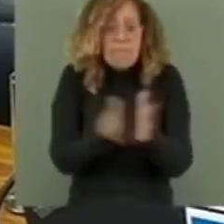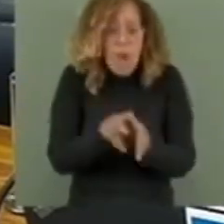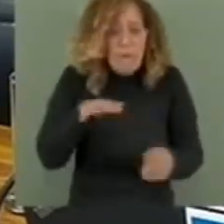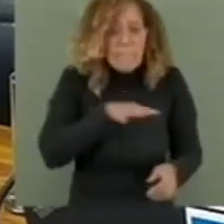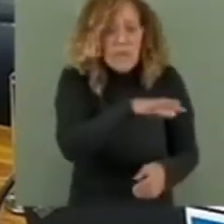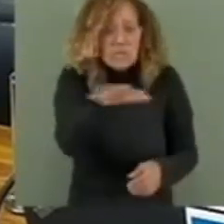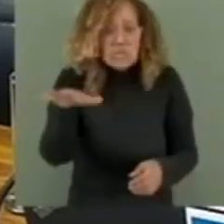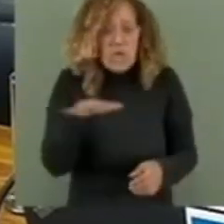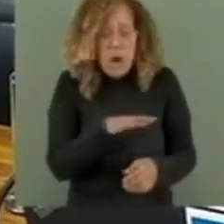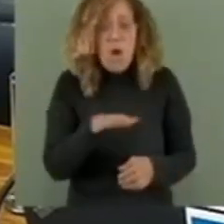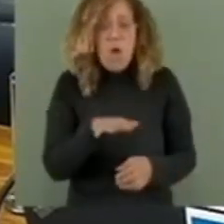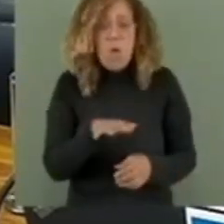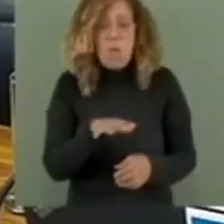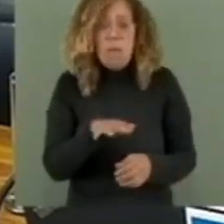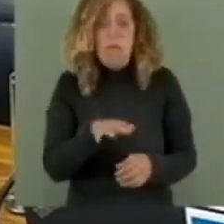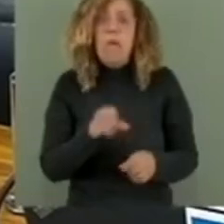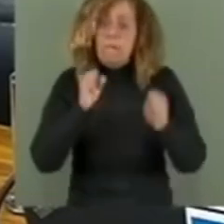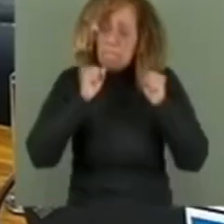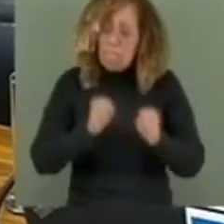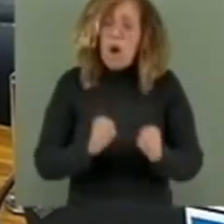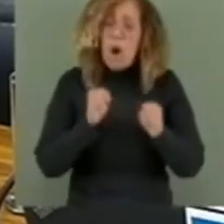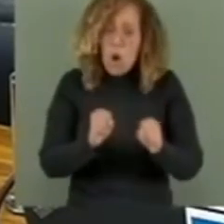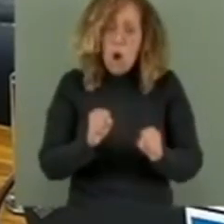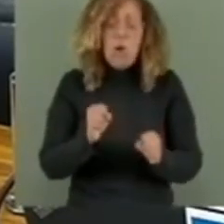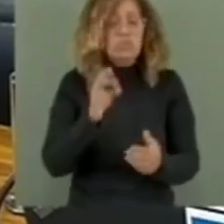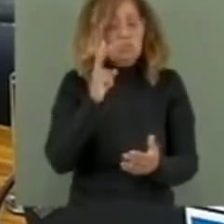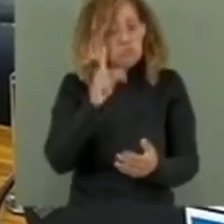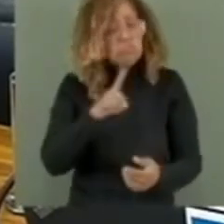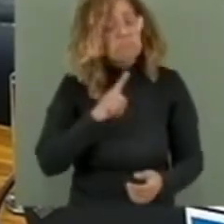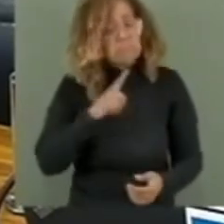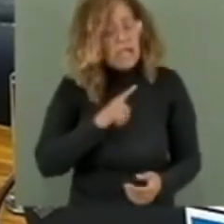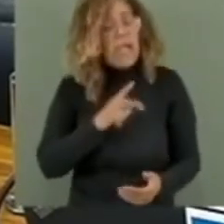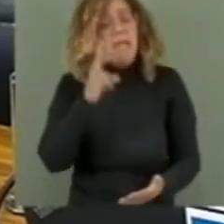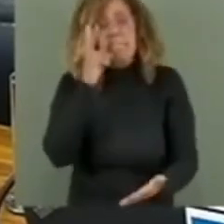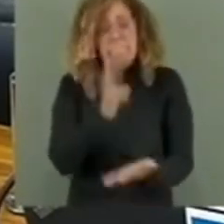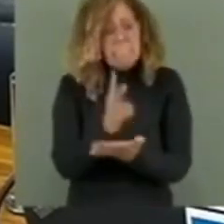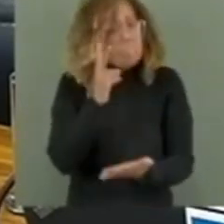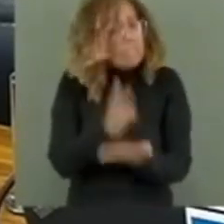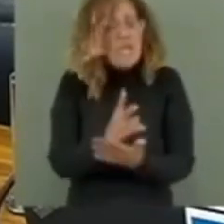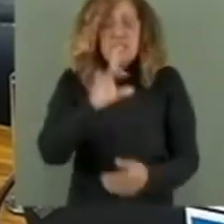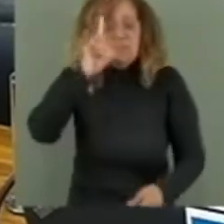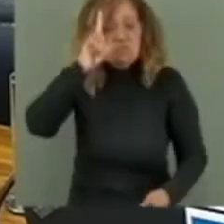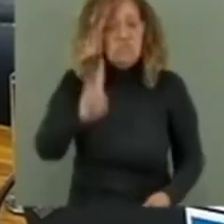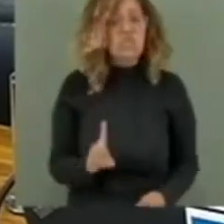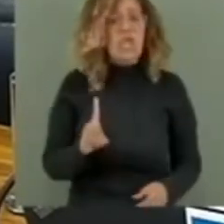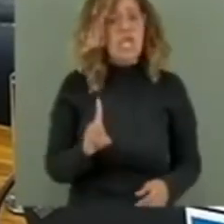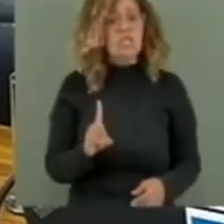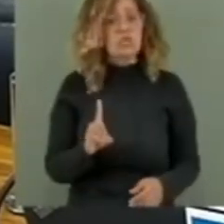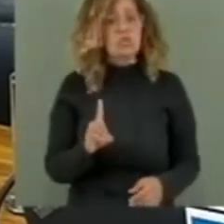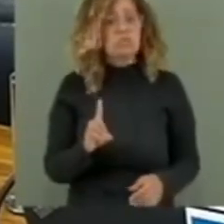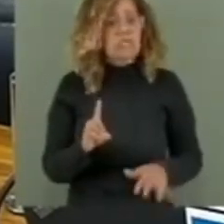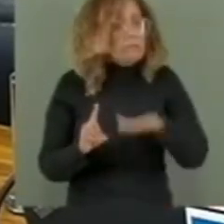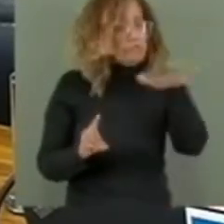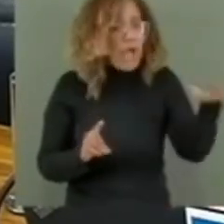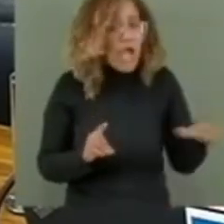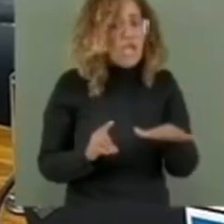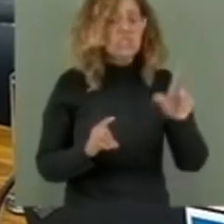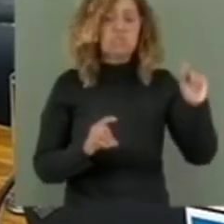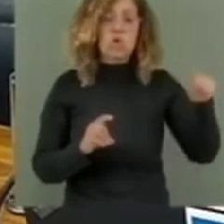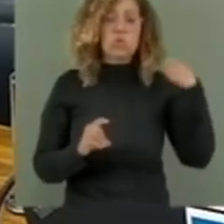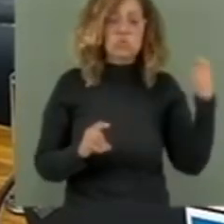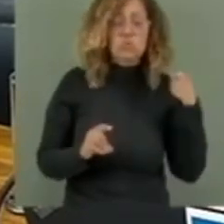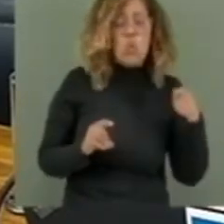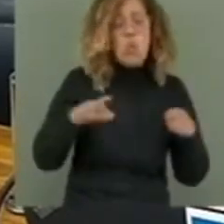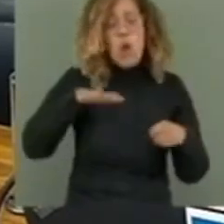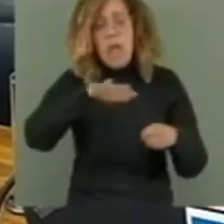possam ter possa ter os mesmos direito que o povo da região sul eh Sudeste